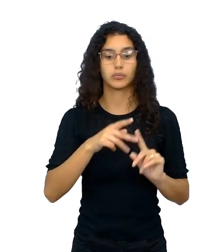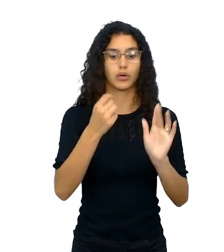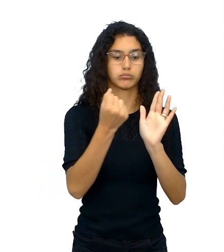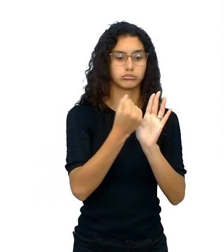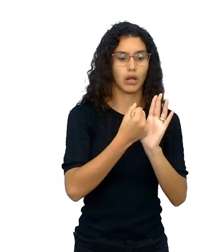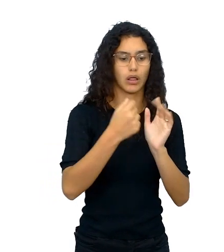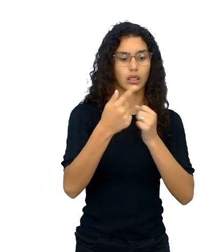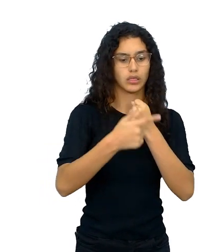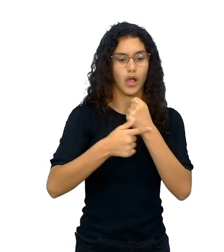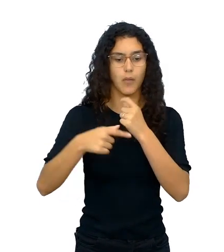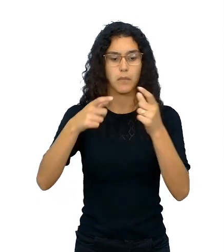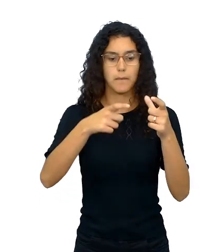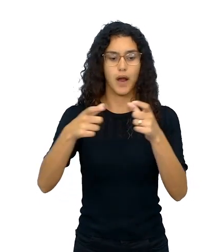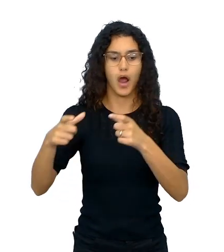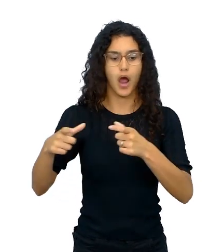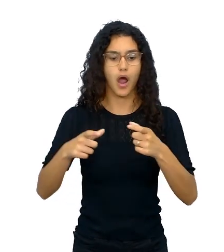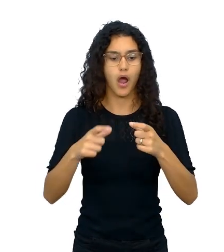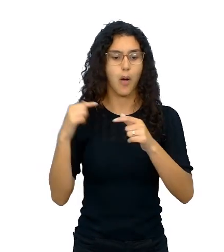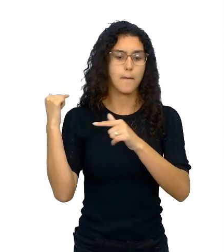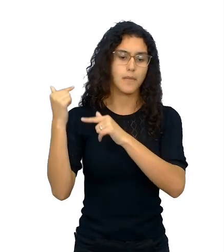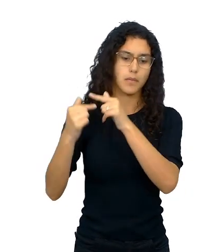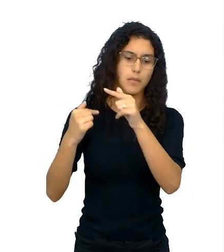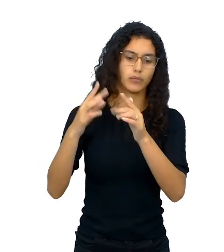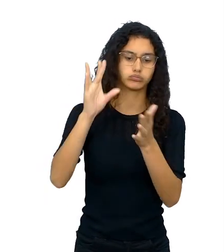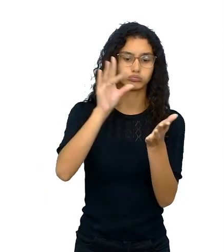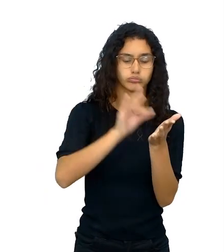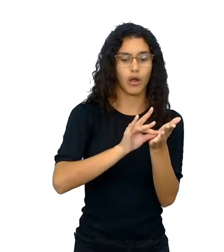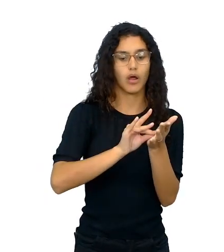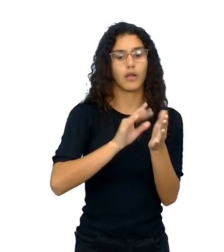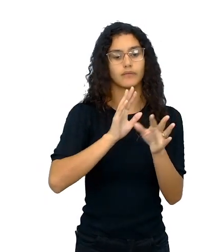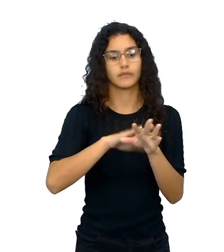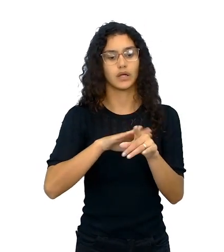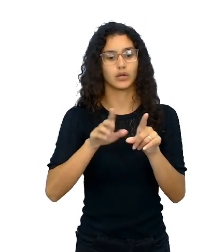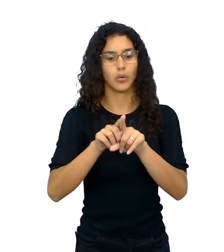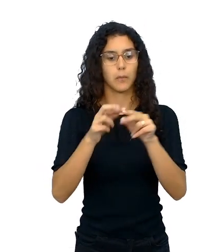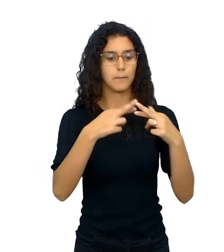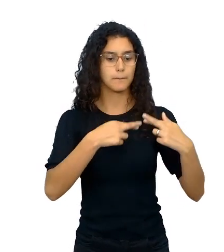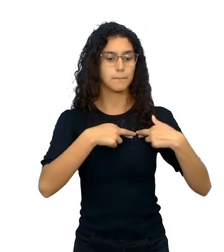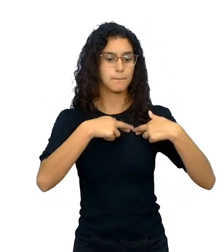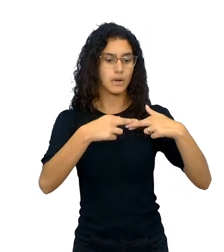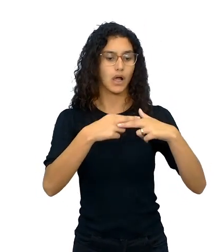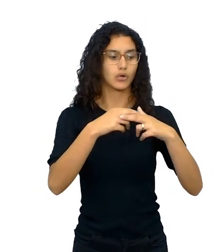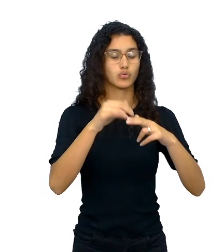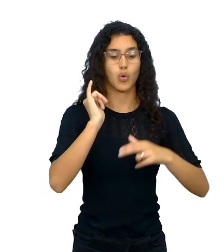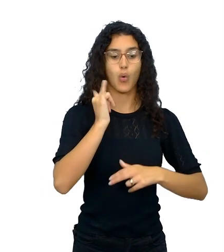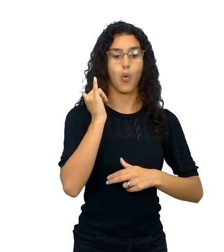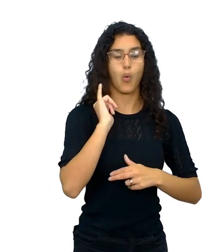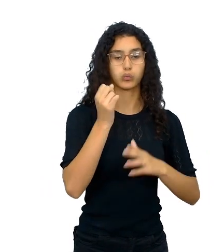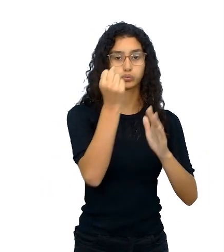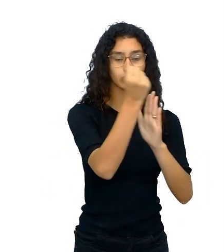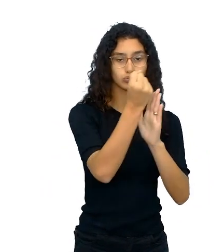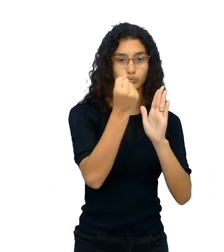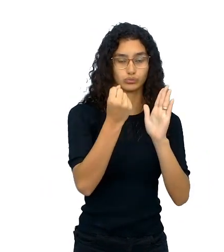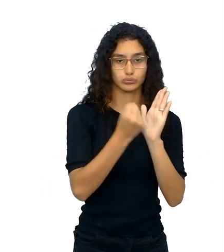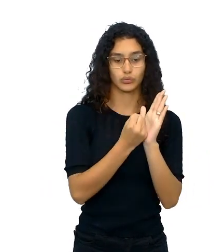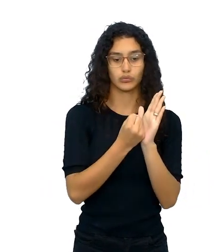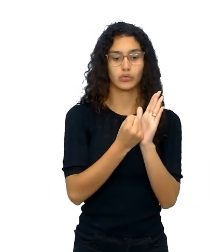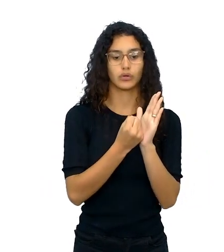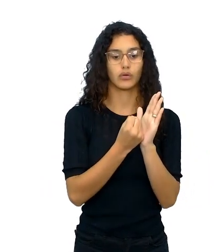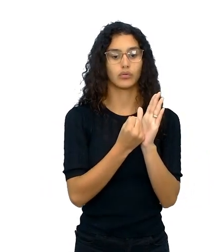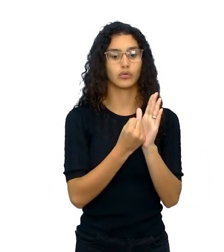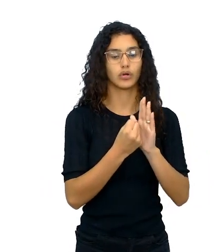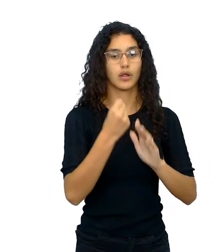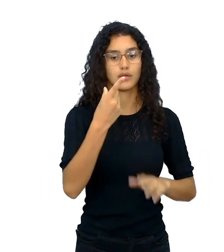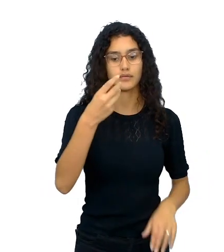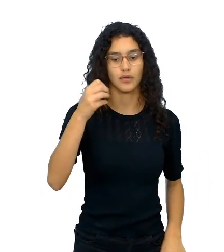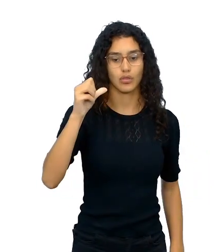personagens, marcadores de tempo e de localização, sequência lógica dos fatos, na construção do sentido do romance e do conto do